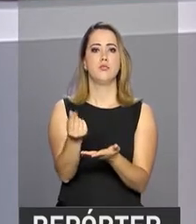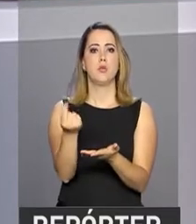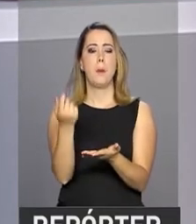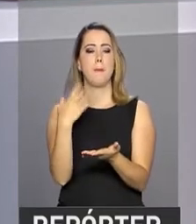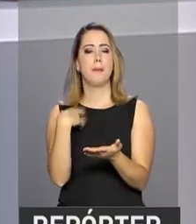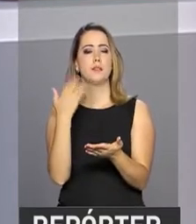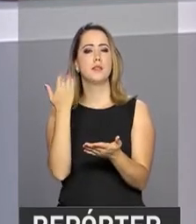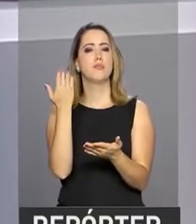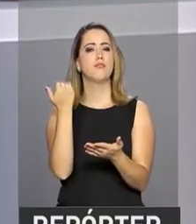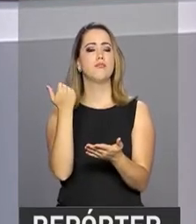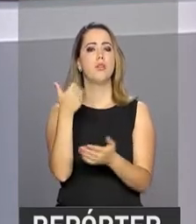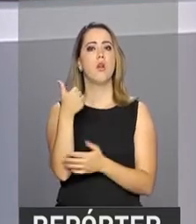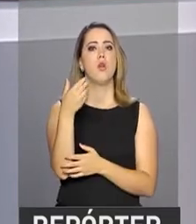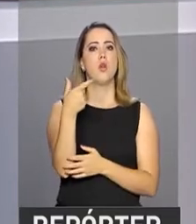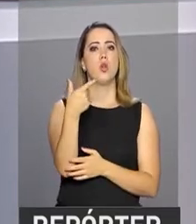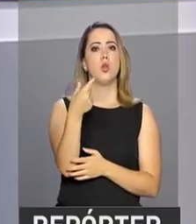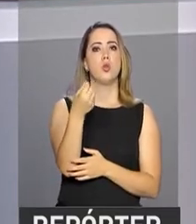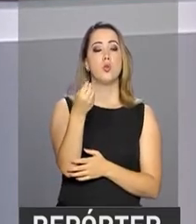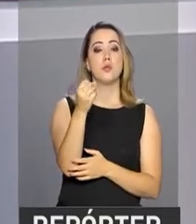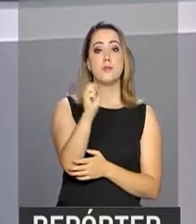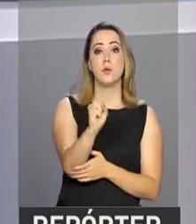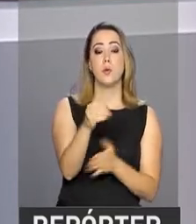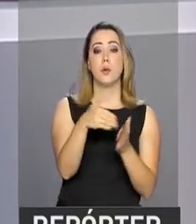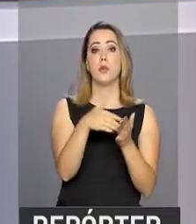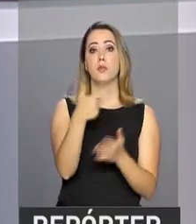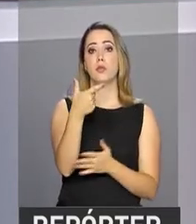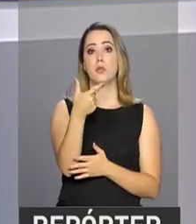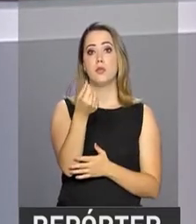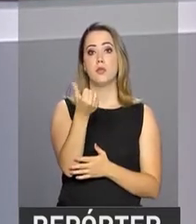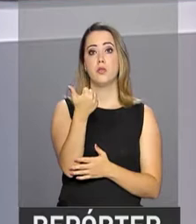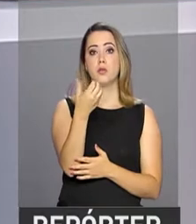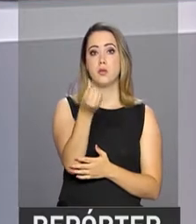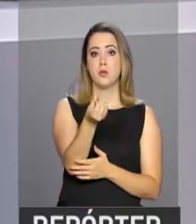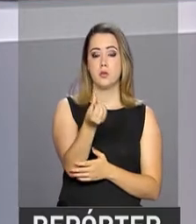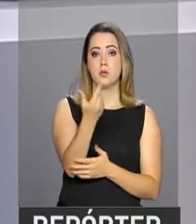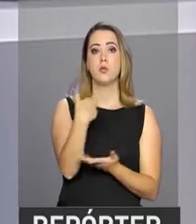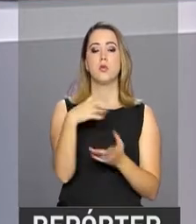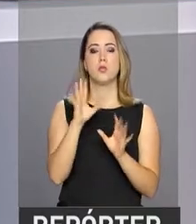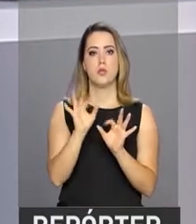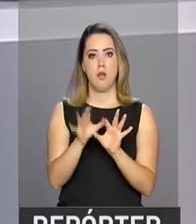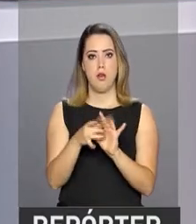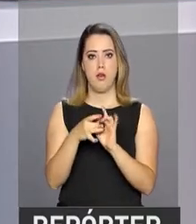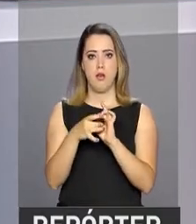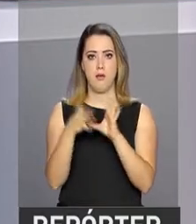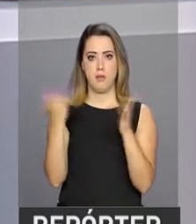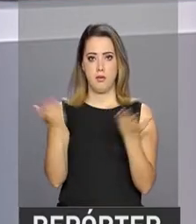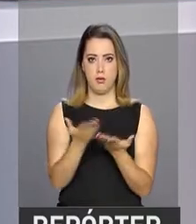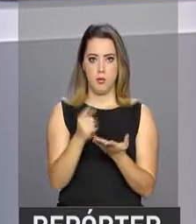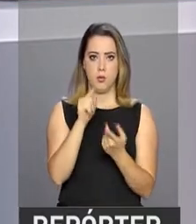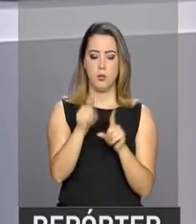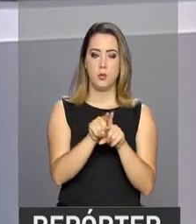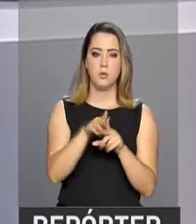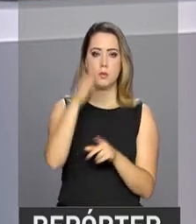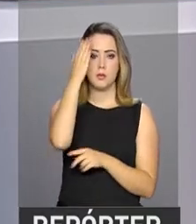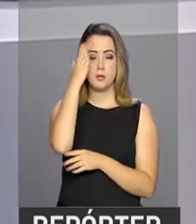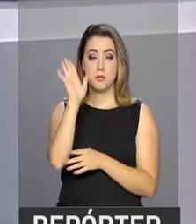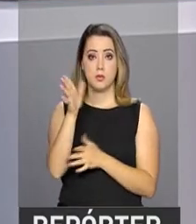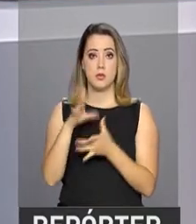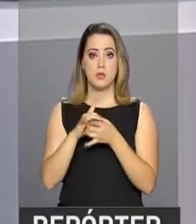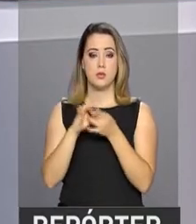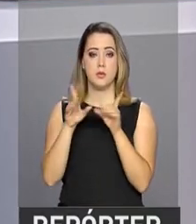dos exercícios de 2008 a 2010 16 que deixarão a malha fina para saber se teve a declaração liberada